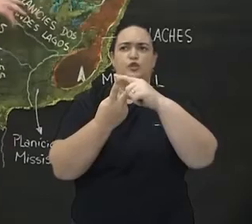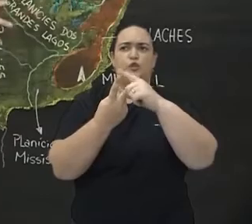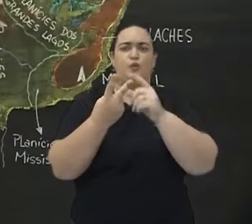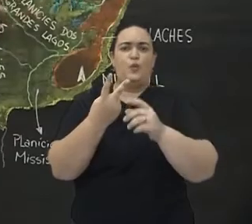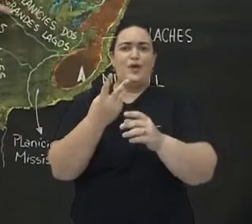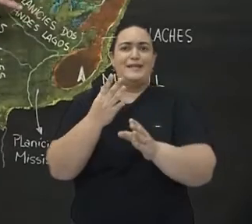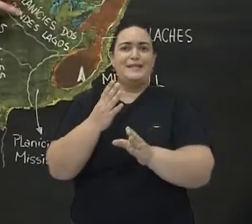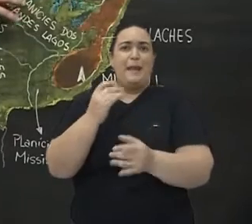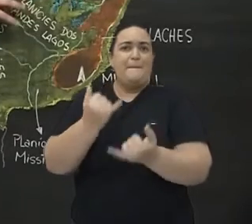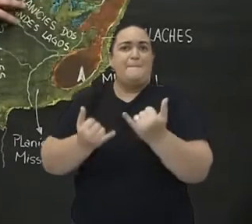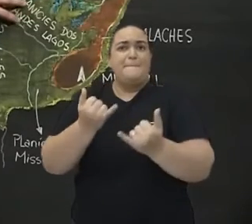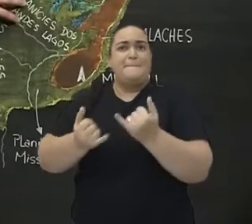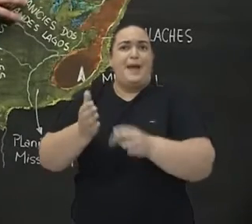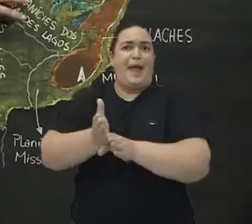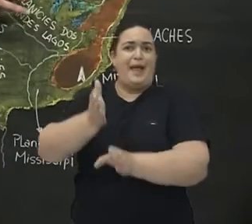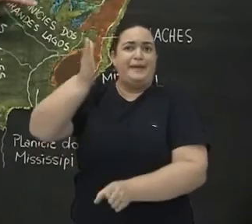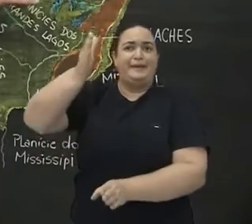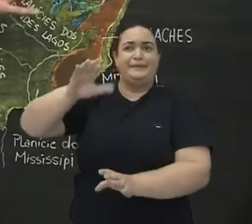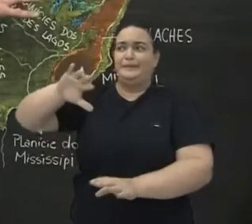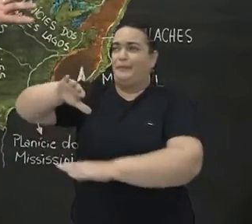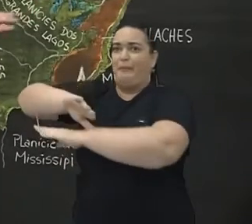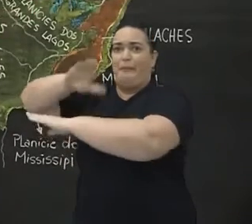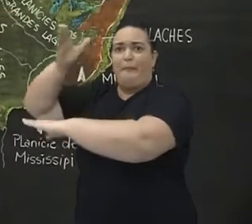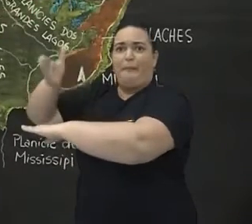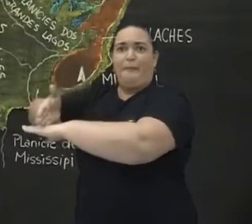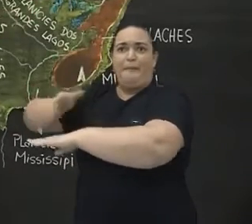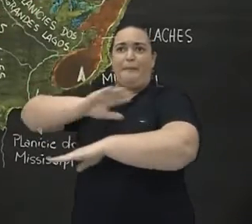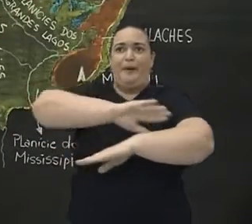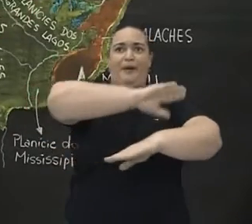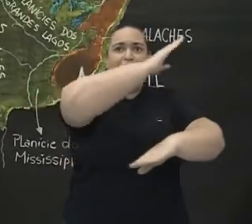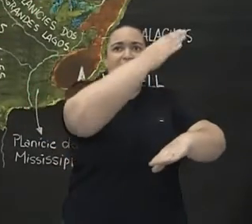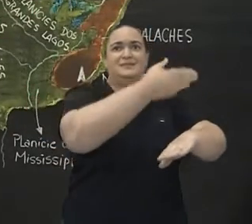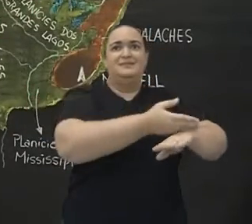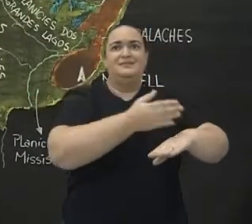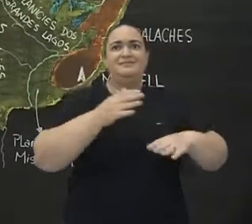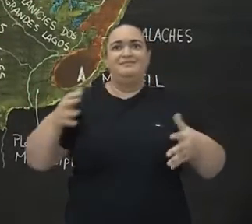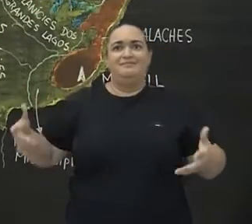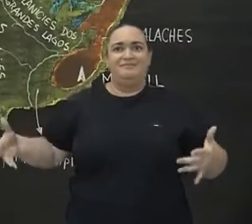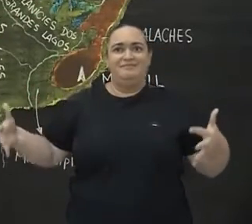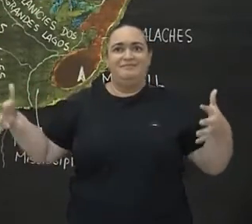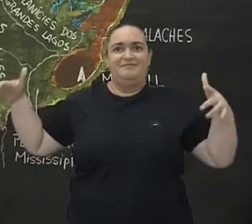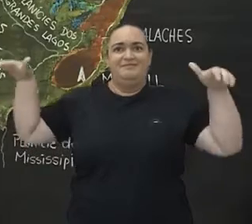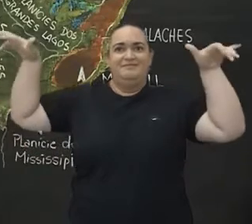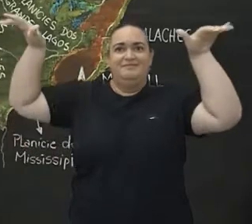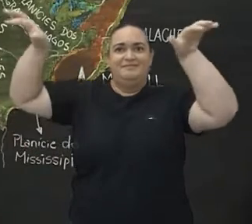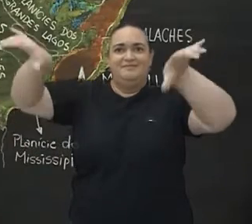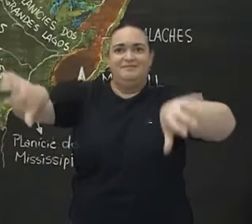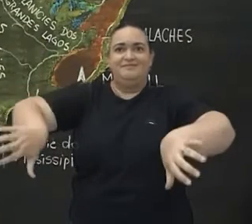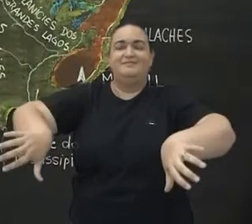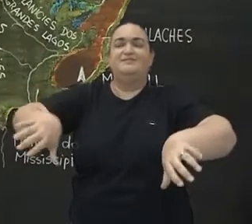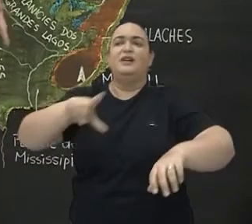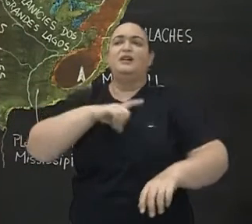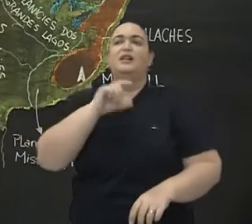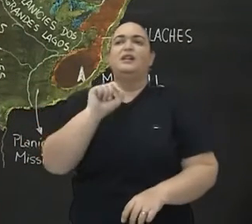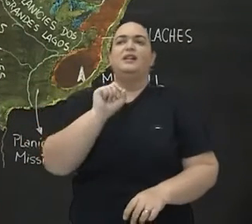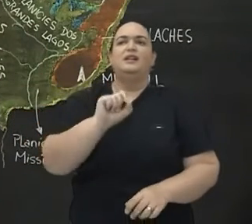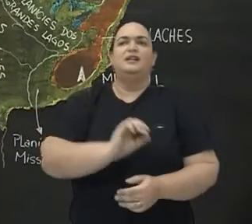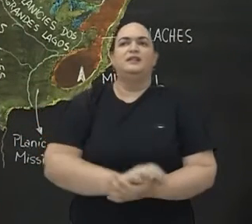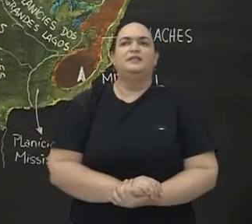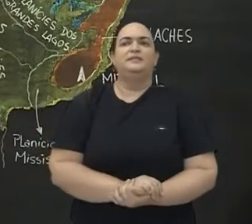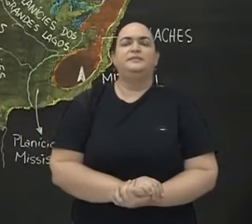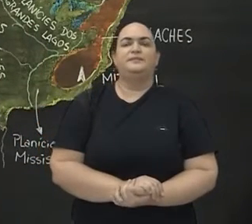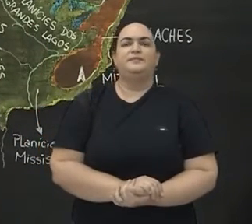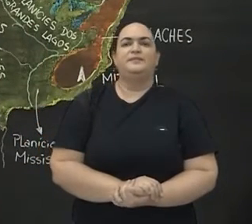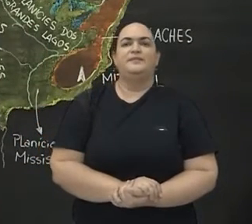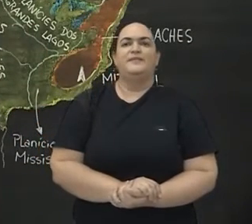massas de ar acabem atuando nisso aqui. Aí o que acontece? Temos a atuação das massas de ar polar,